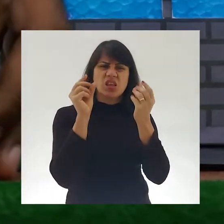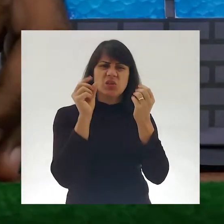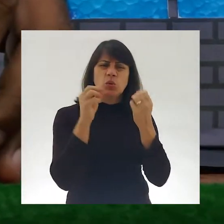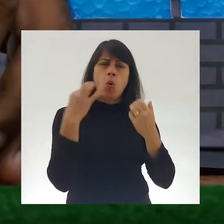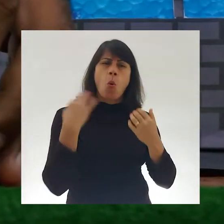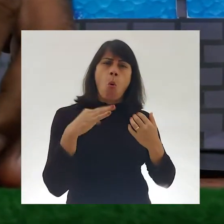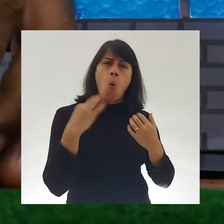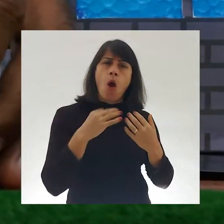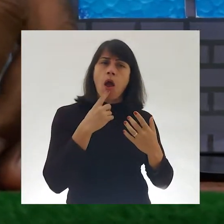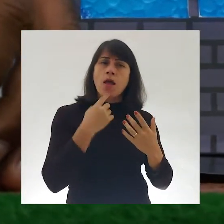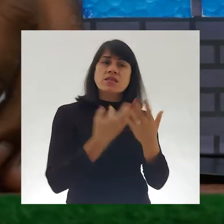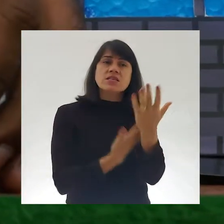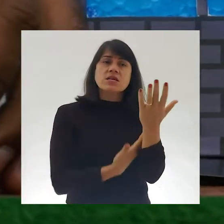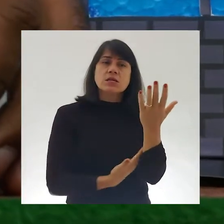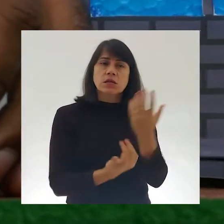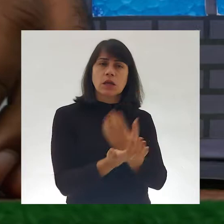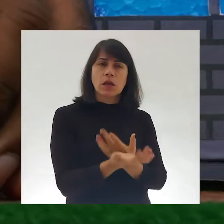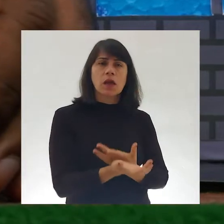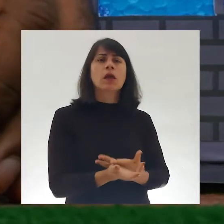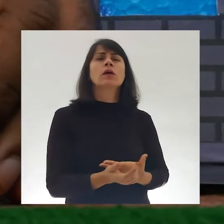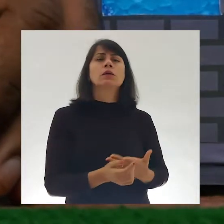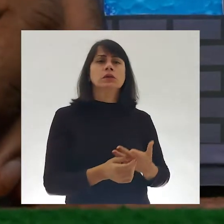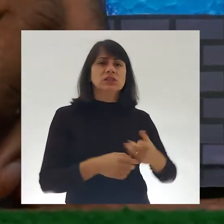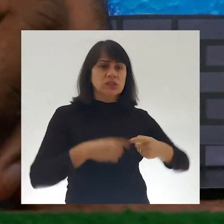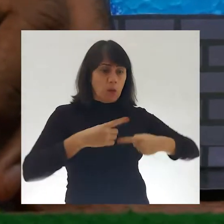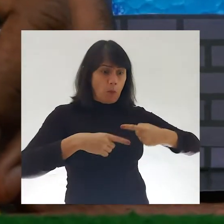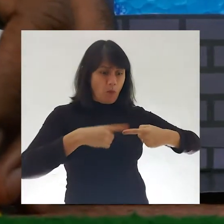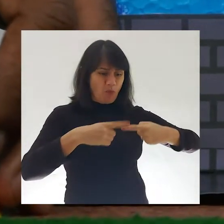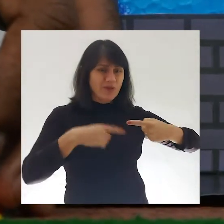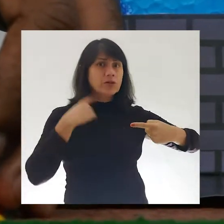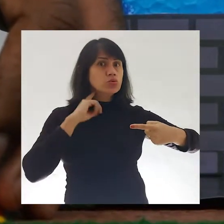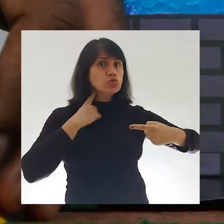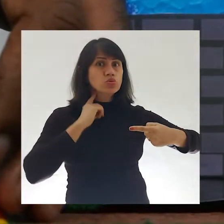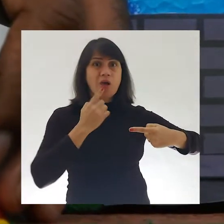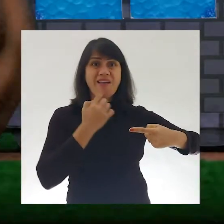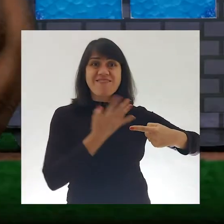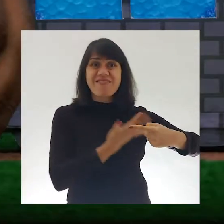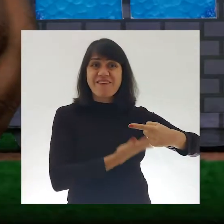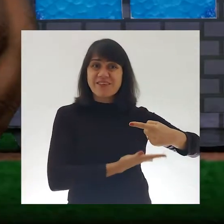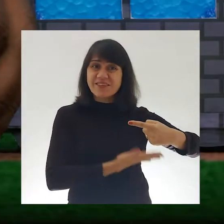a sangrar, e sujaram a bobina de linha com seu sangue.